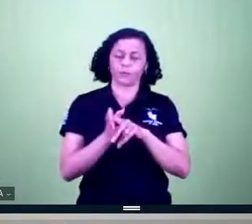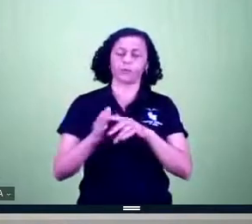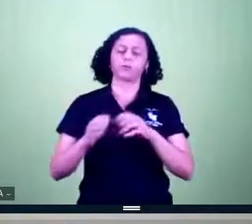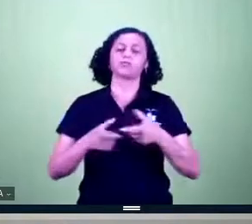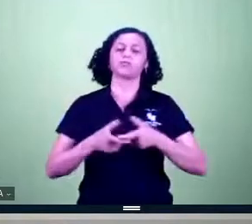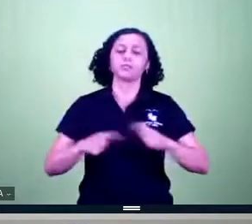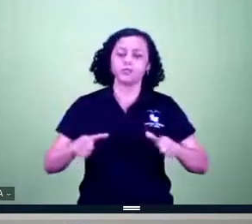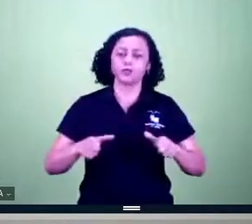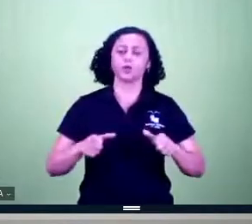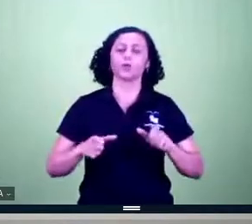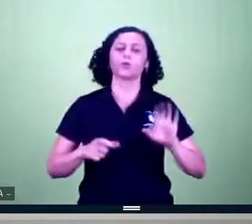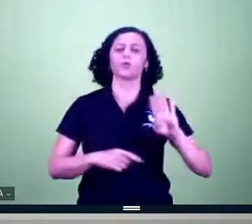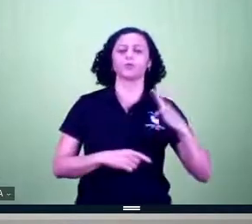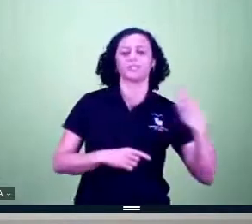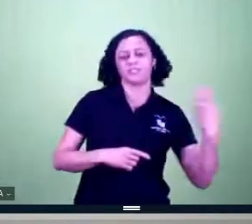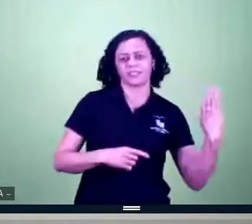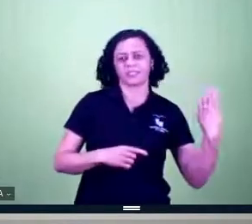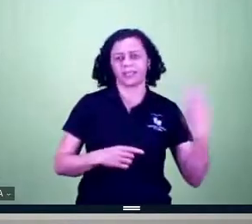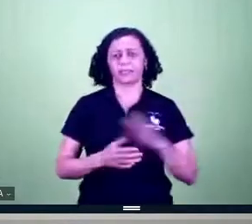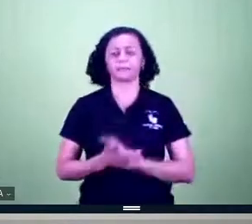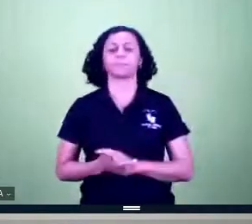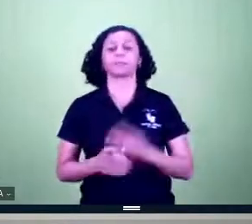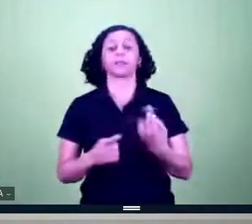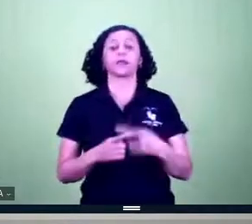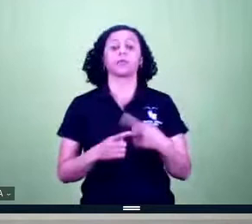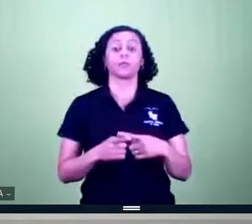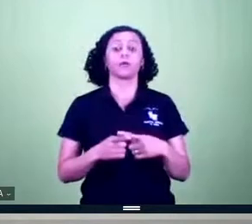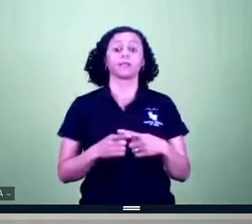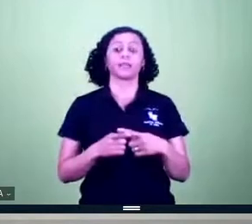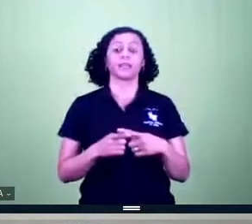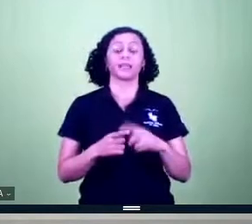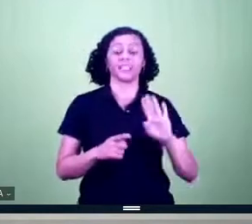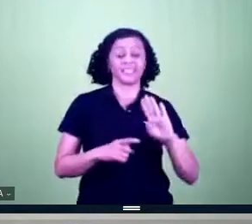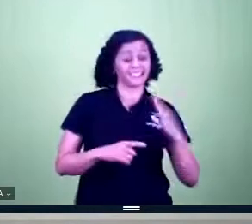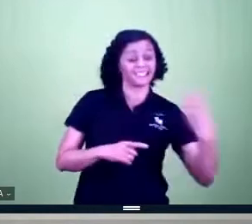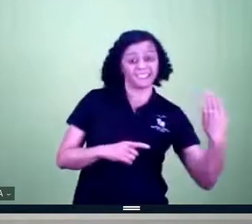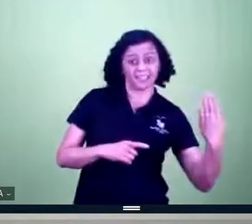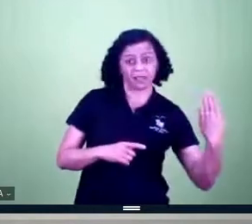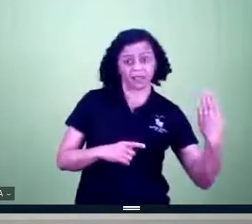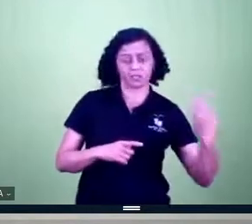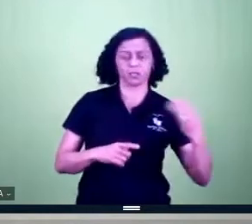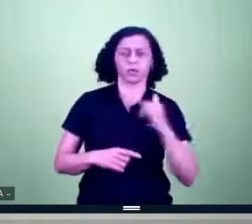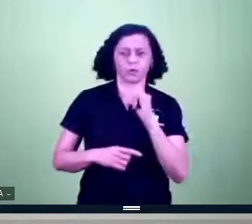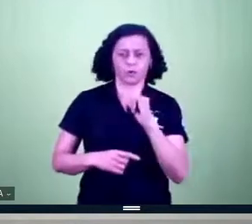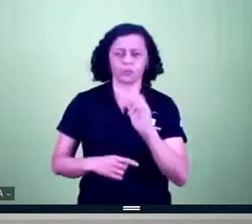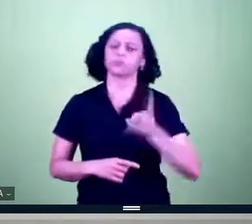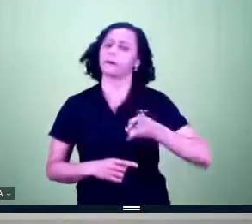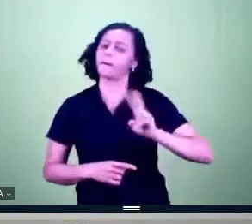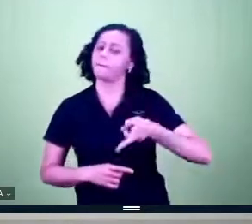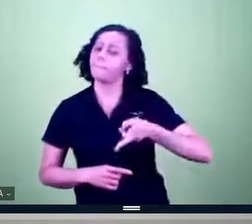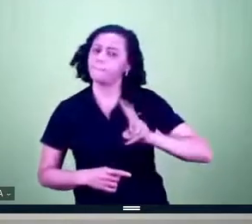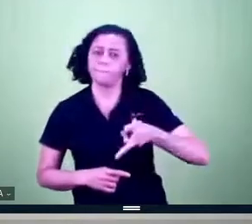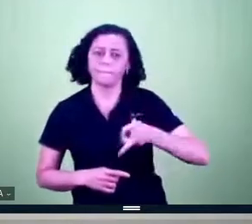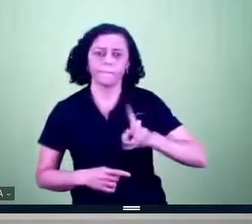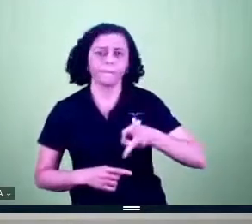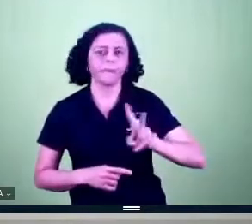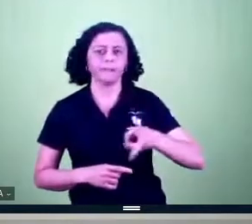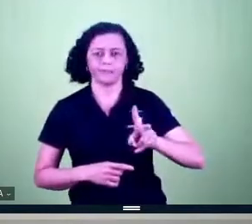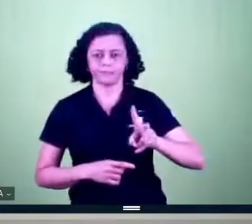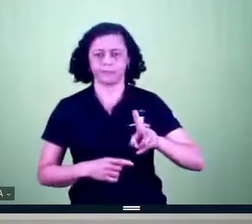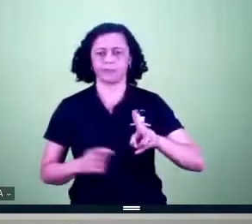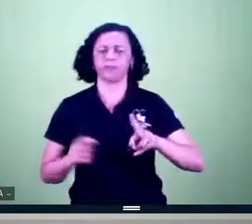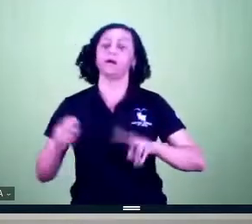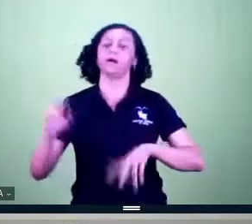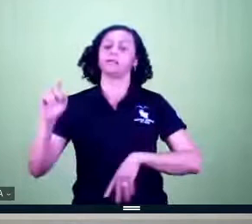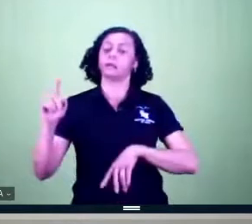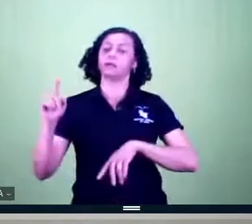em série. Qual é? Em série, a corrente é a mesma. A corrente que sai da fonte é a mesma que vai passar em cima desse resistor,